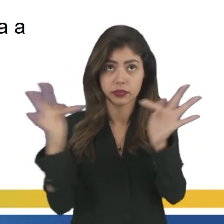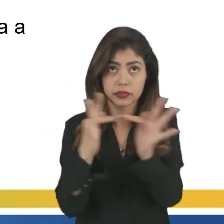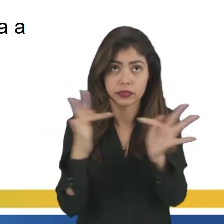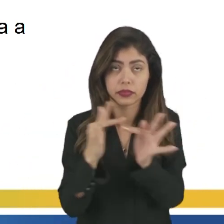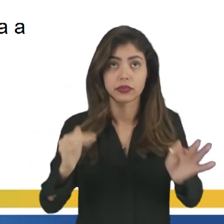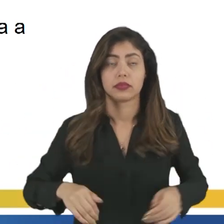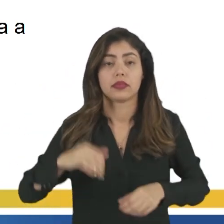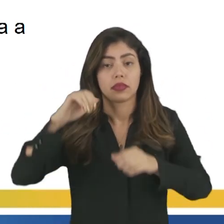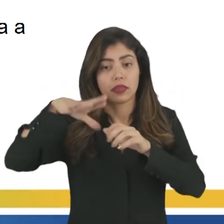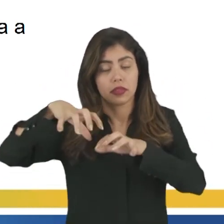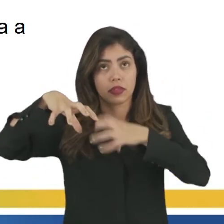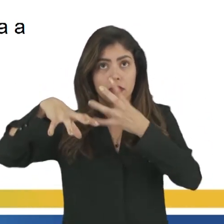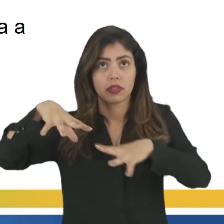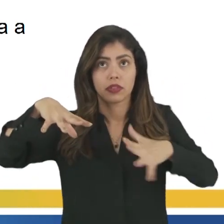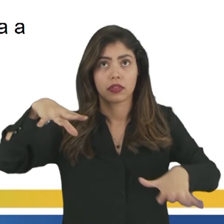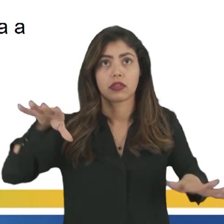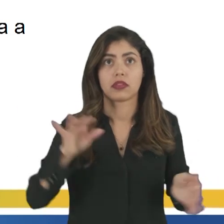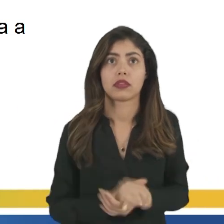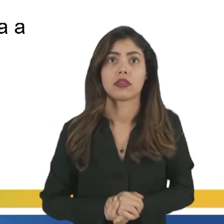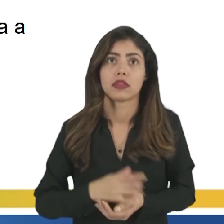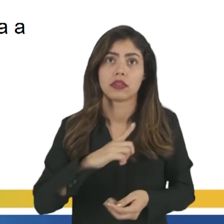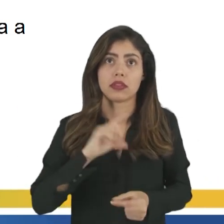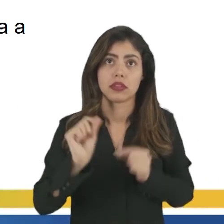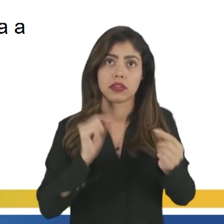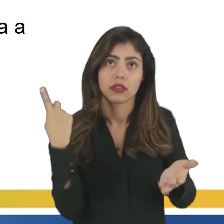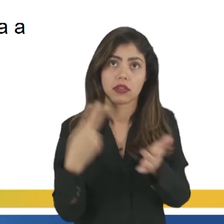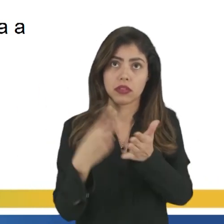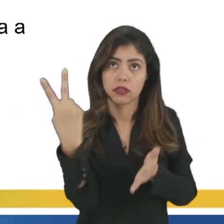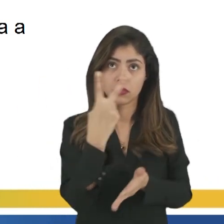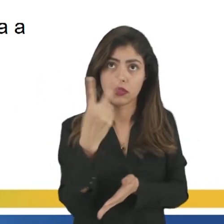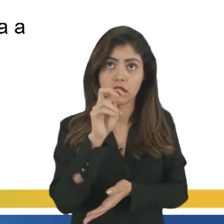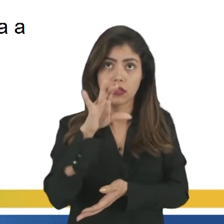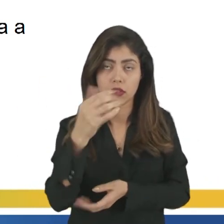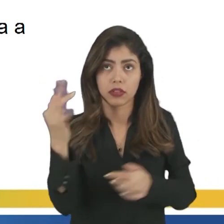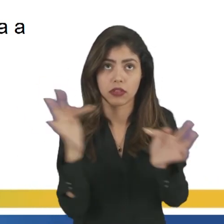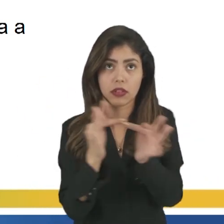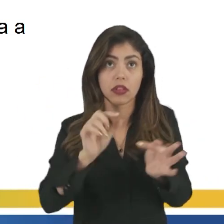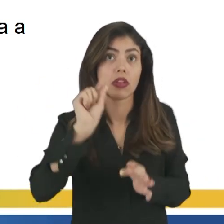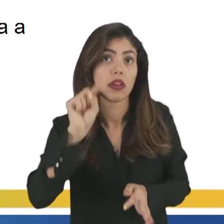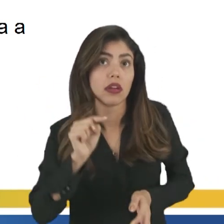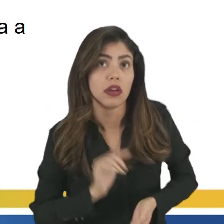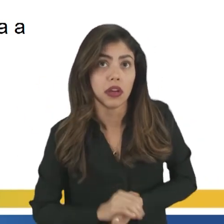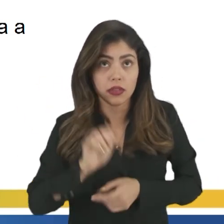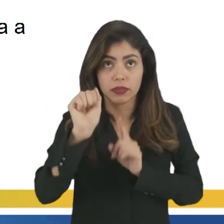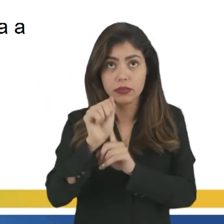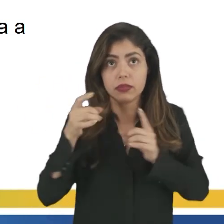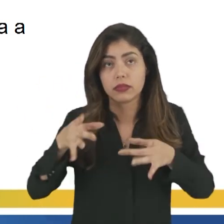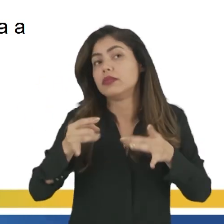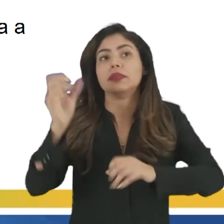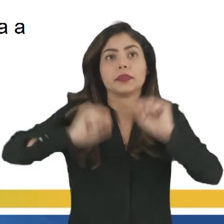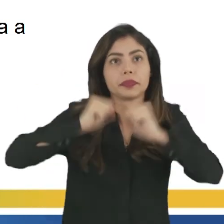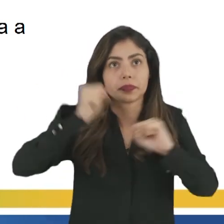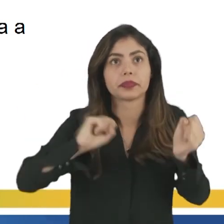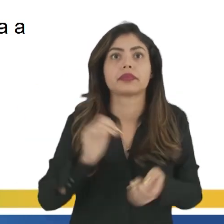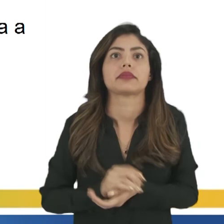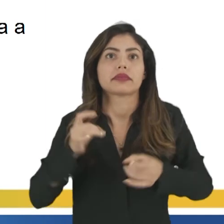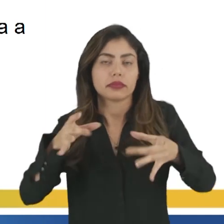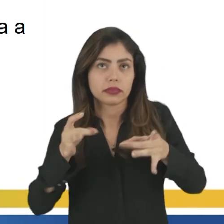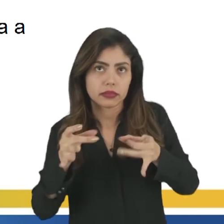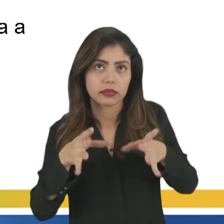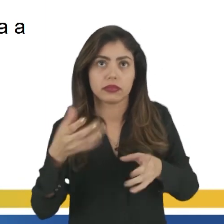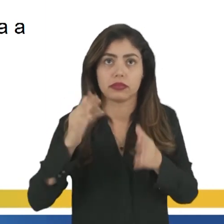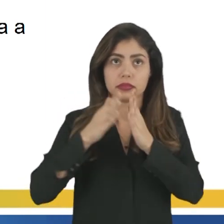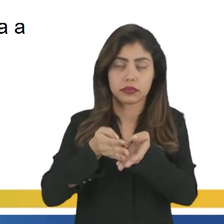Fenícia, região mediterrânea, determinaram a dupla vocação dos fenícios, de A, comerciantes industriais,